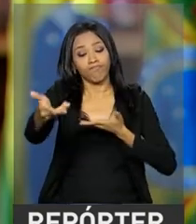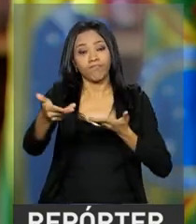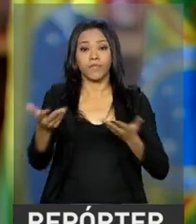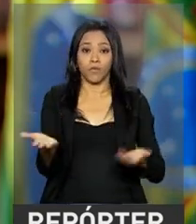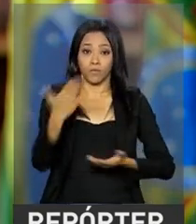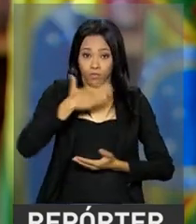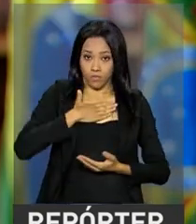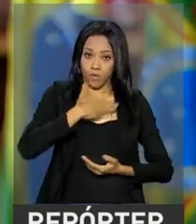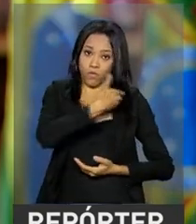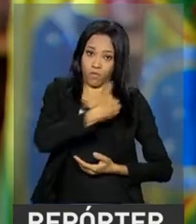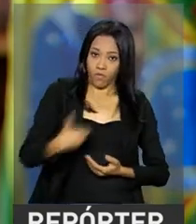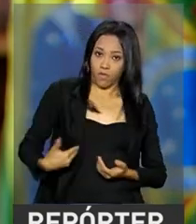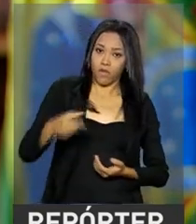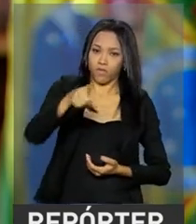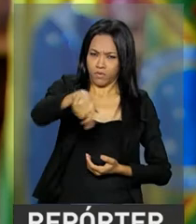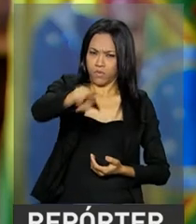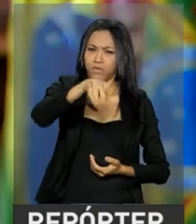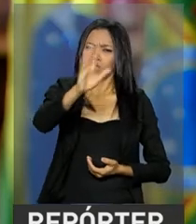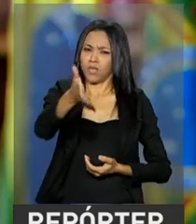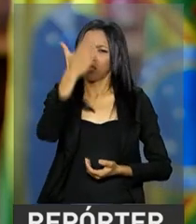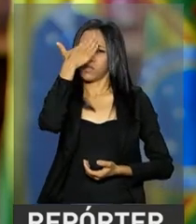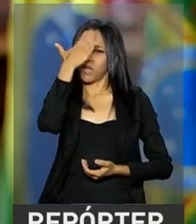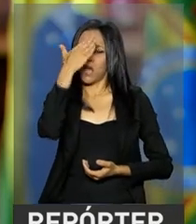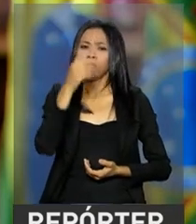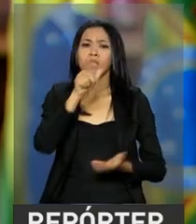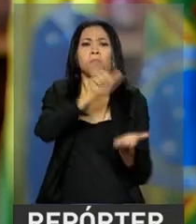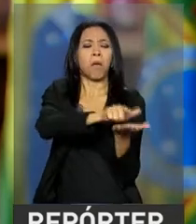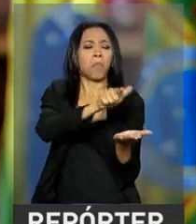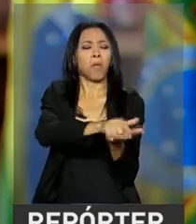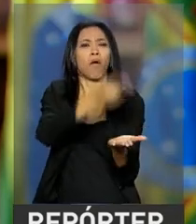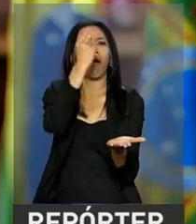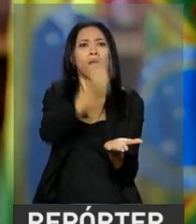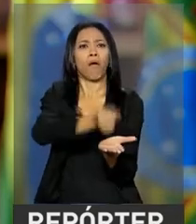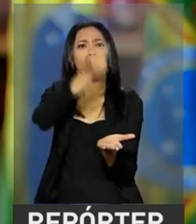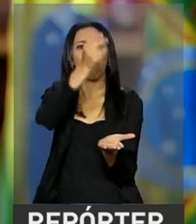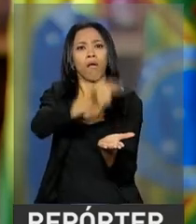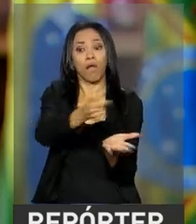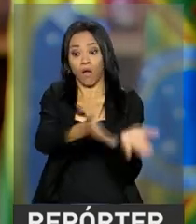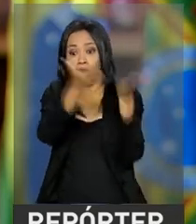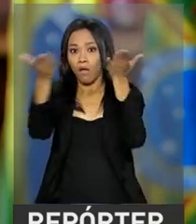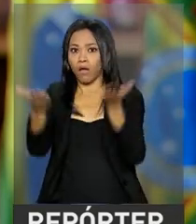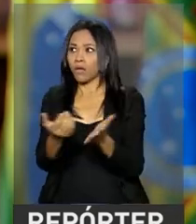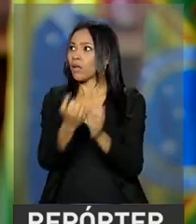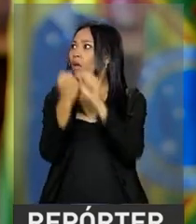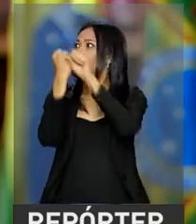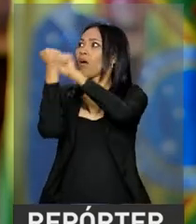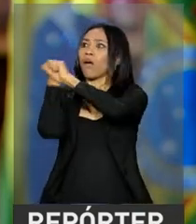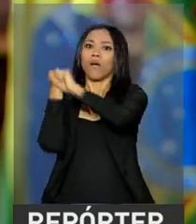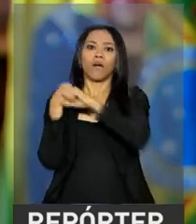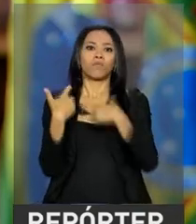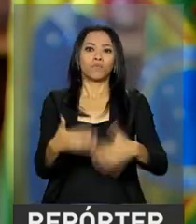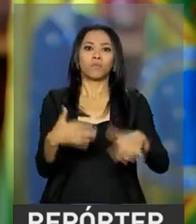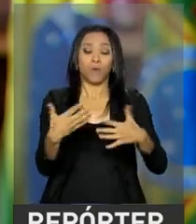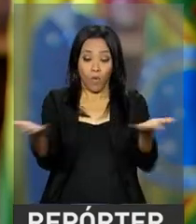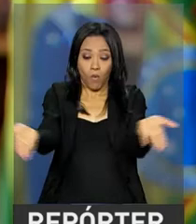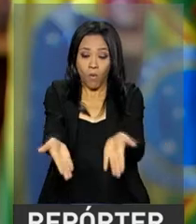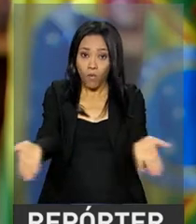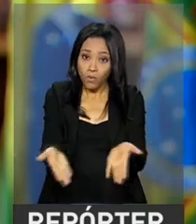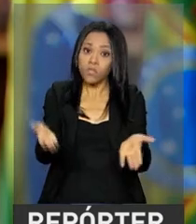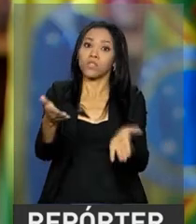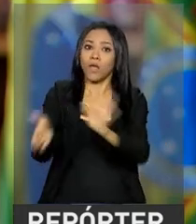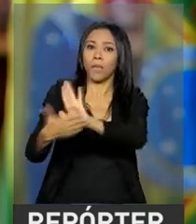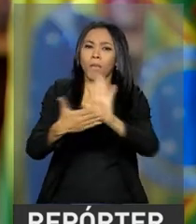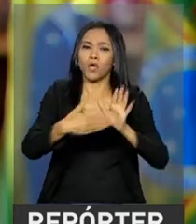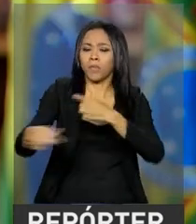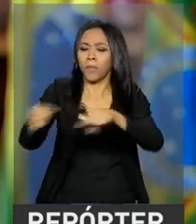governo você sabe tirou do papel reformas necessárias há décadas sobre temas fundamentais